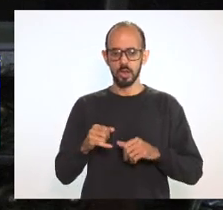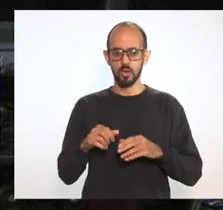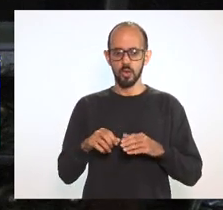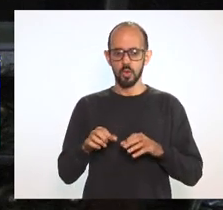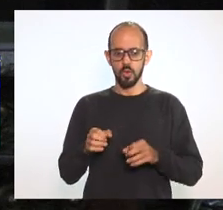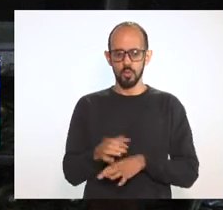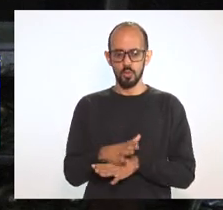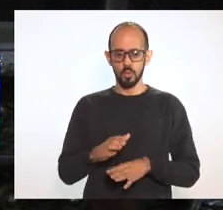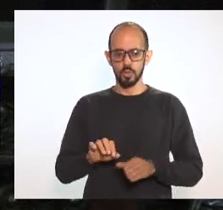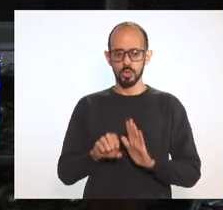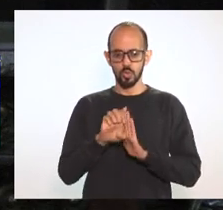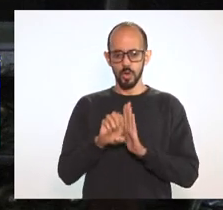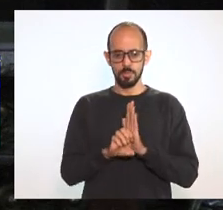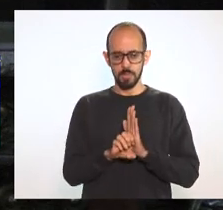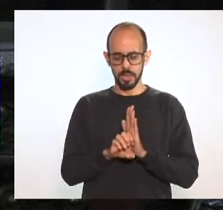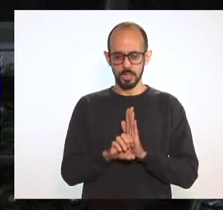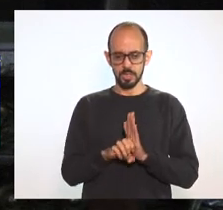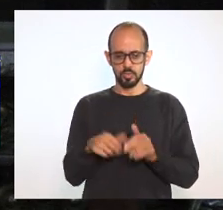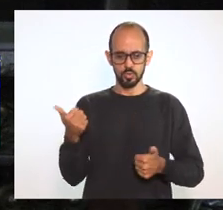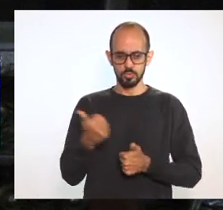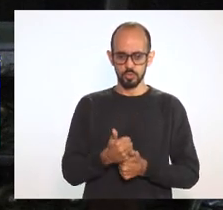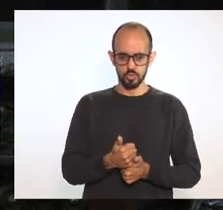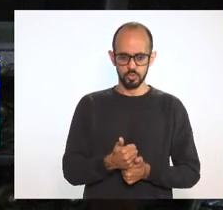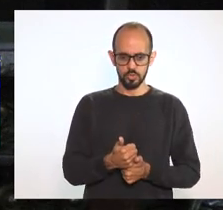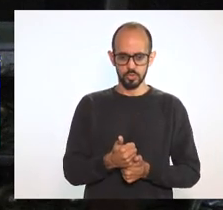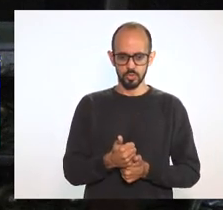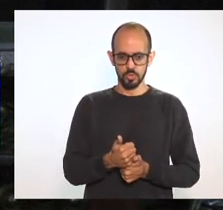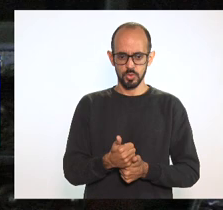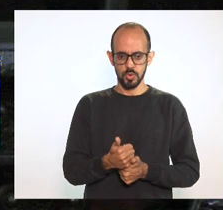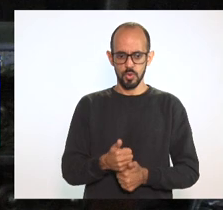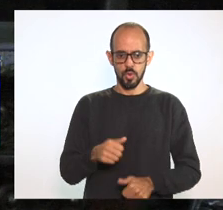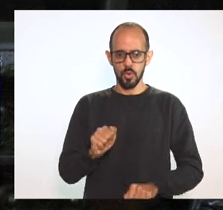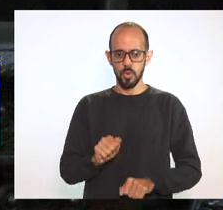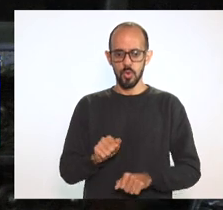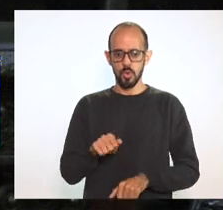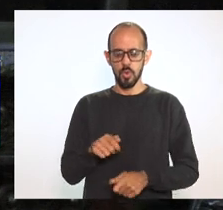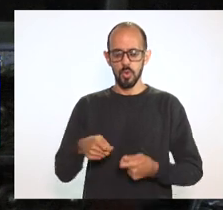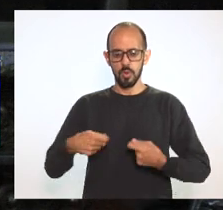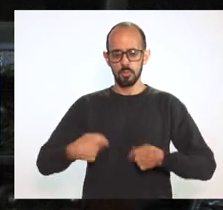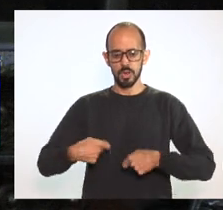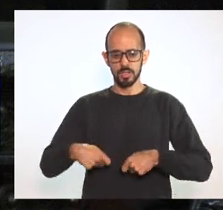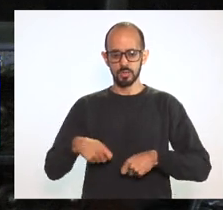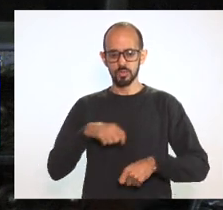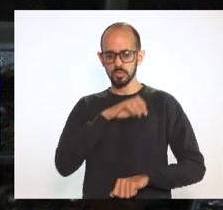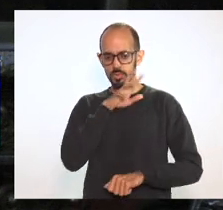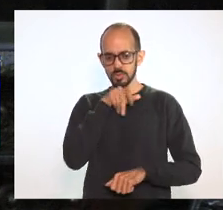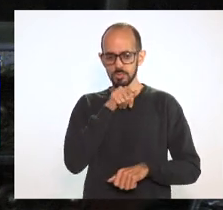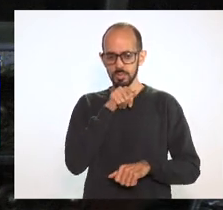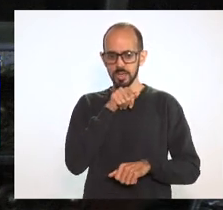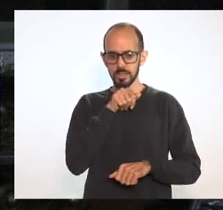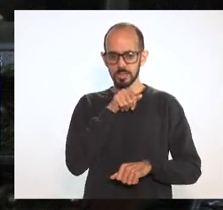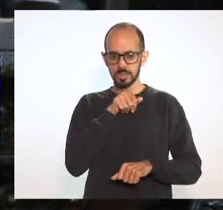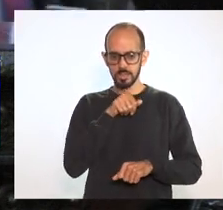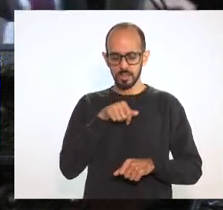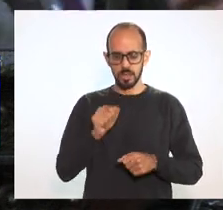por substitutivo. De defesa e proteção dos animais, favorável com substitutivo da CCJ. A